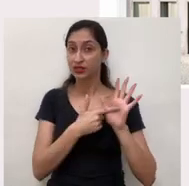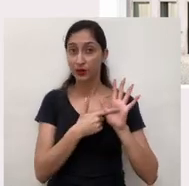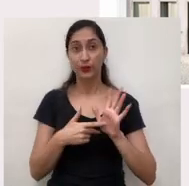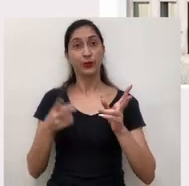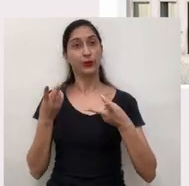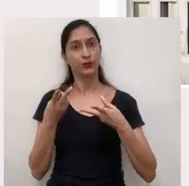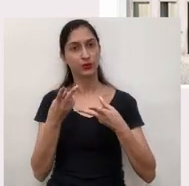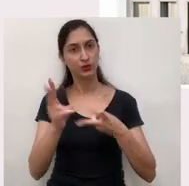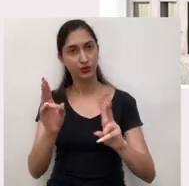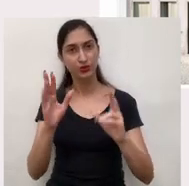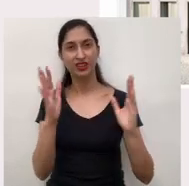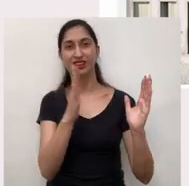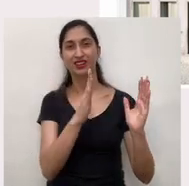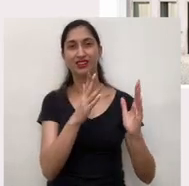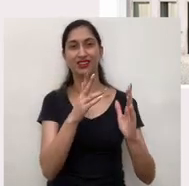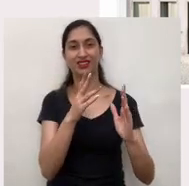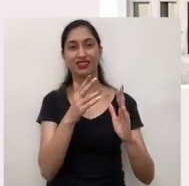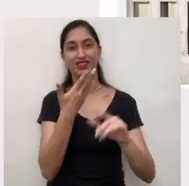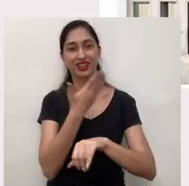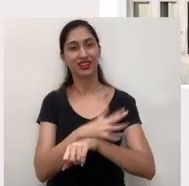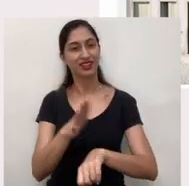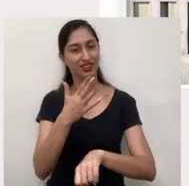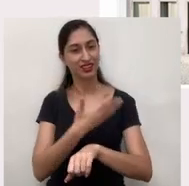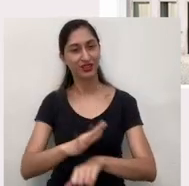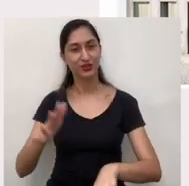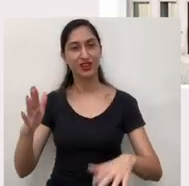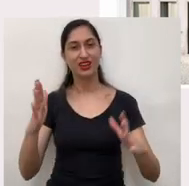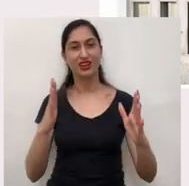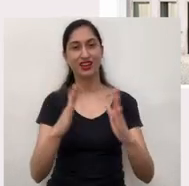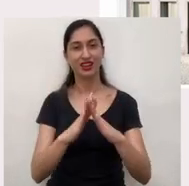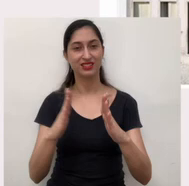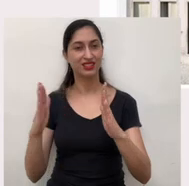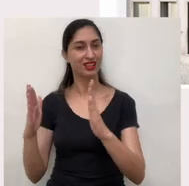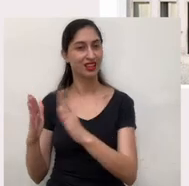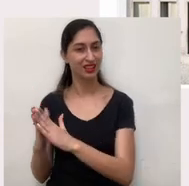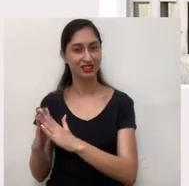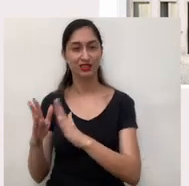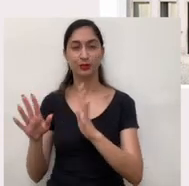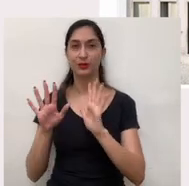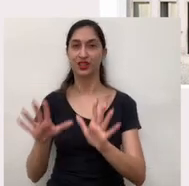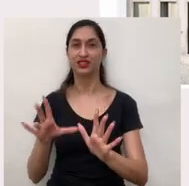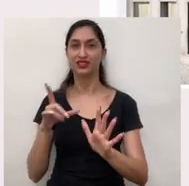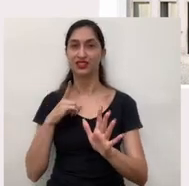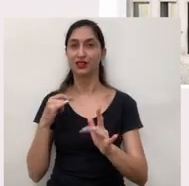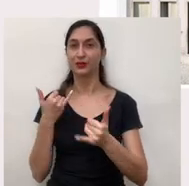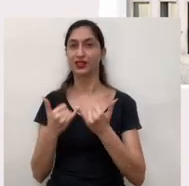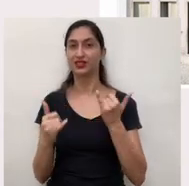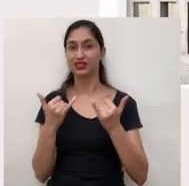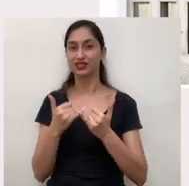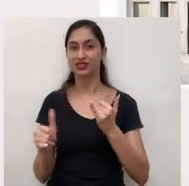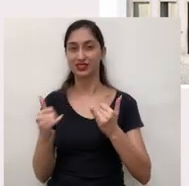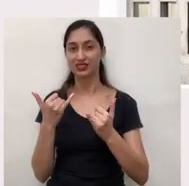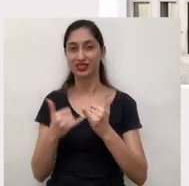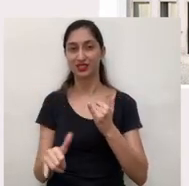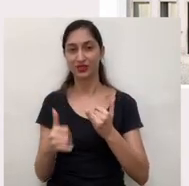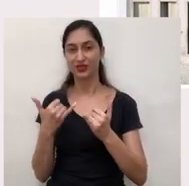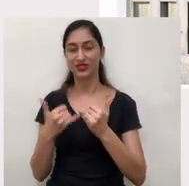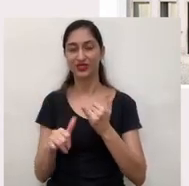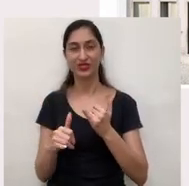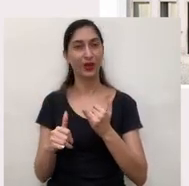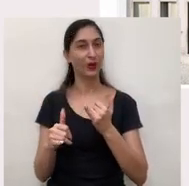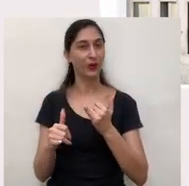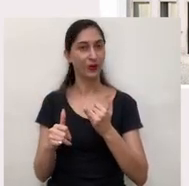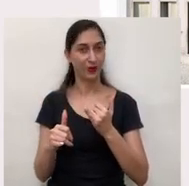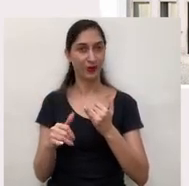dessas casinhas em linguagem Deco, que Lia Mônica Rossi,